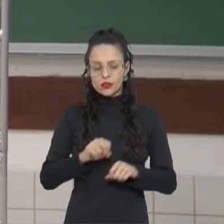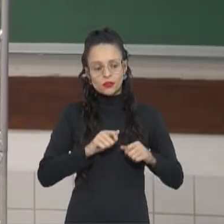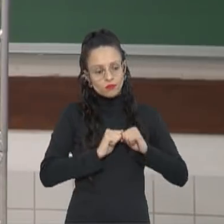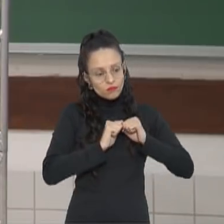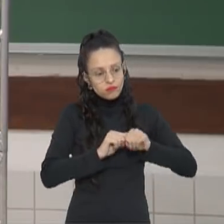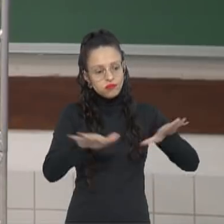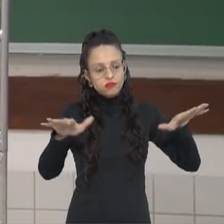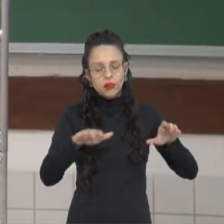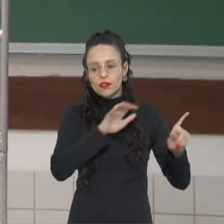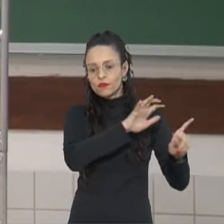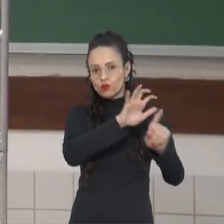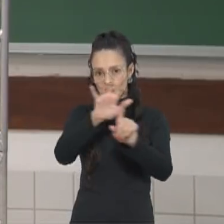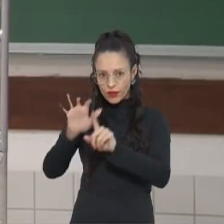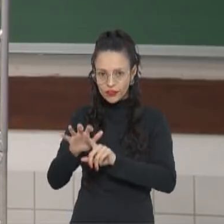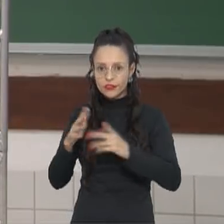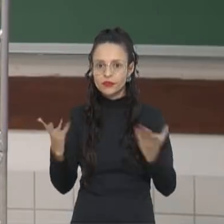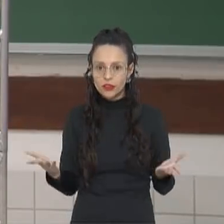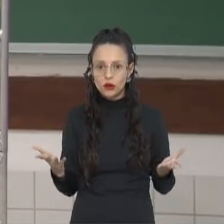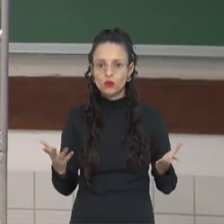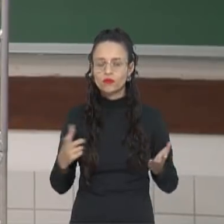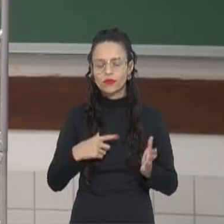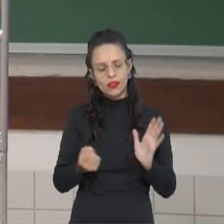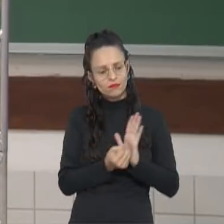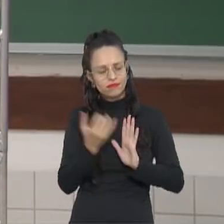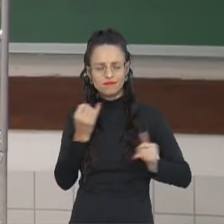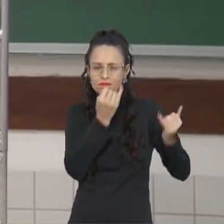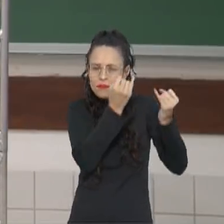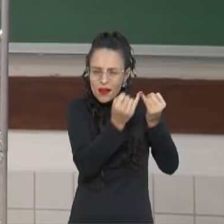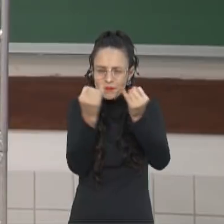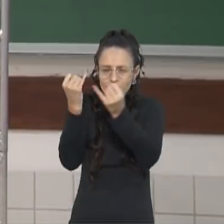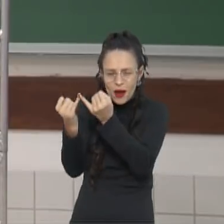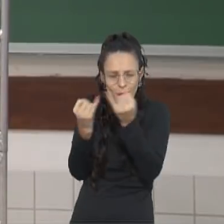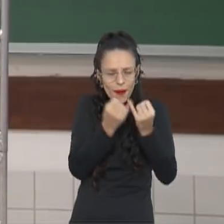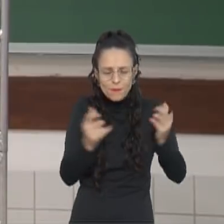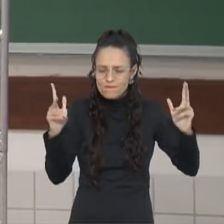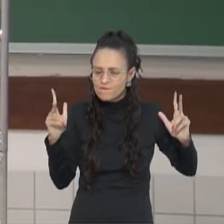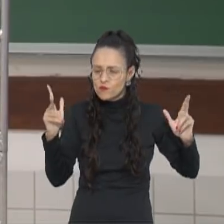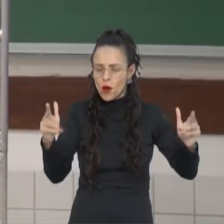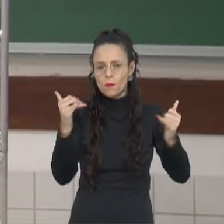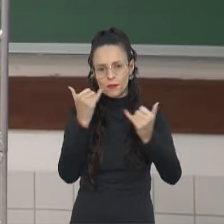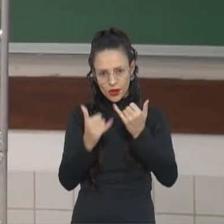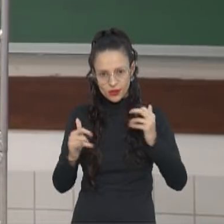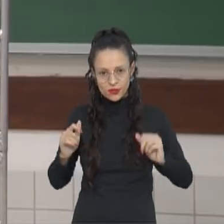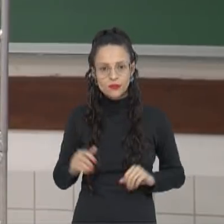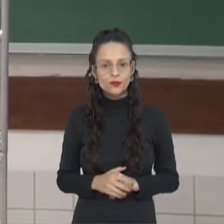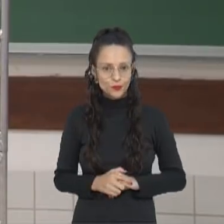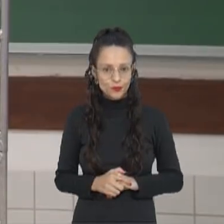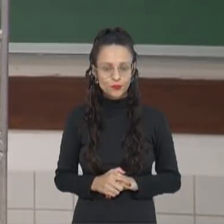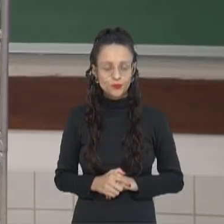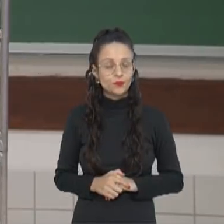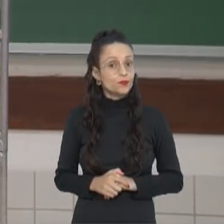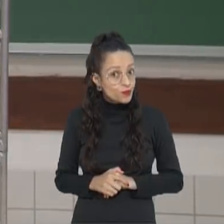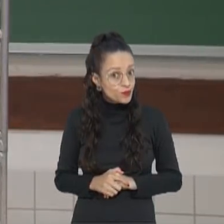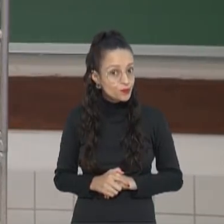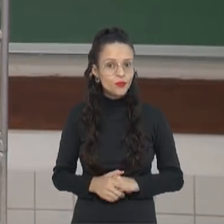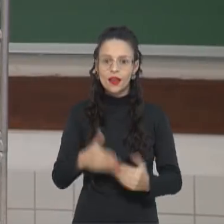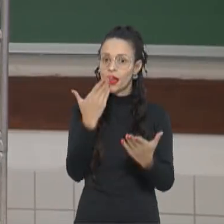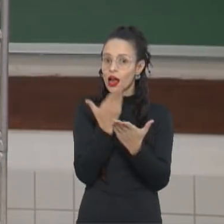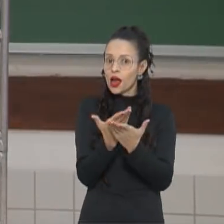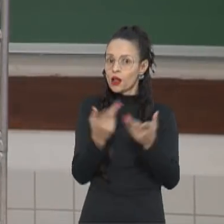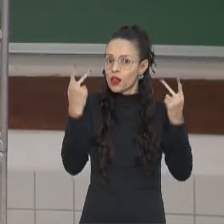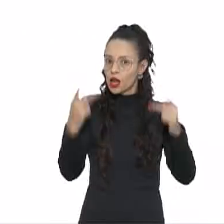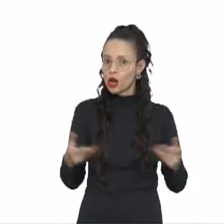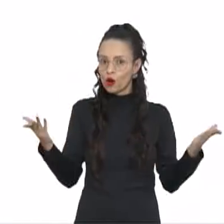influência. Tranquilo, elas têm bastante coisa em comum, você percebeu como elas são parecidas. Ei, na aula de